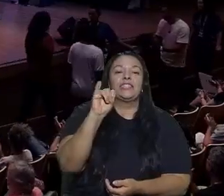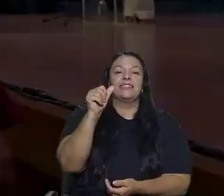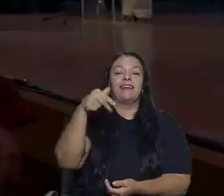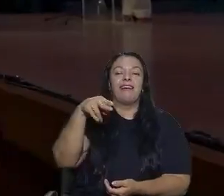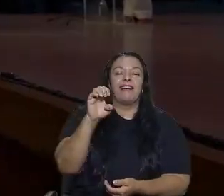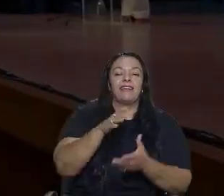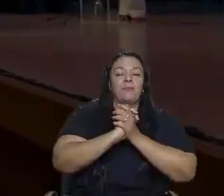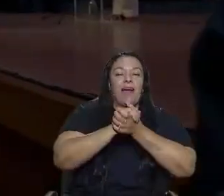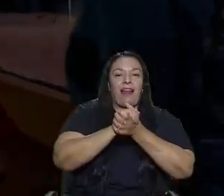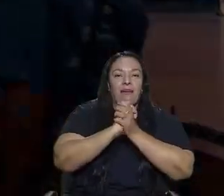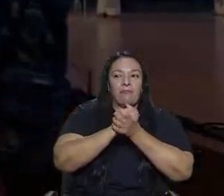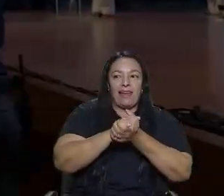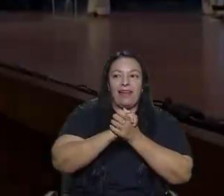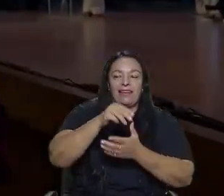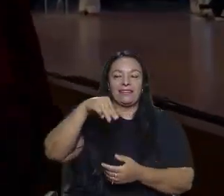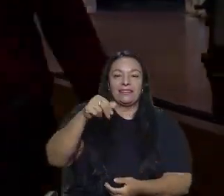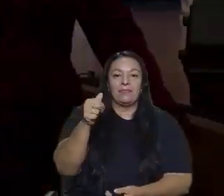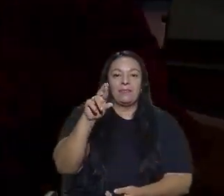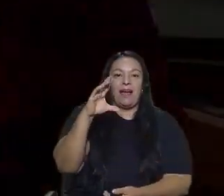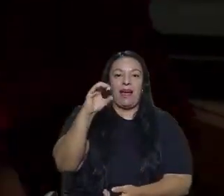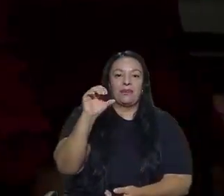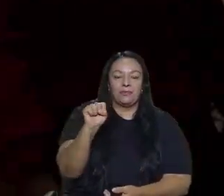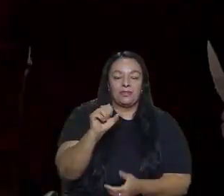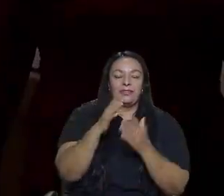Parabéns, Marcos Otávio.